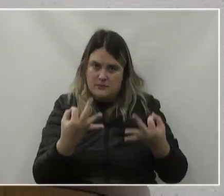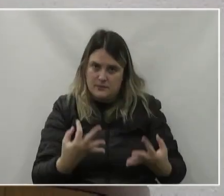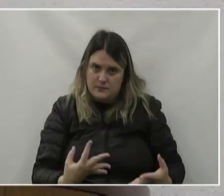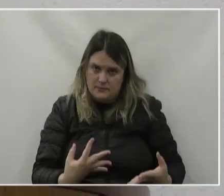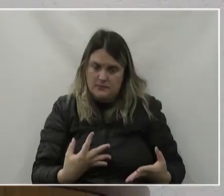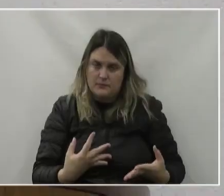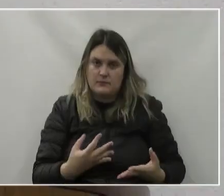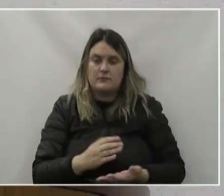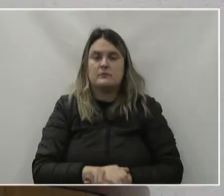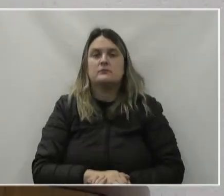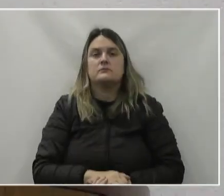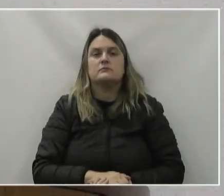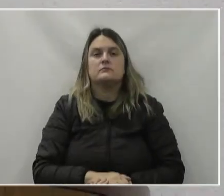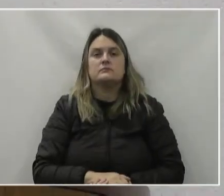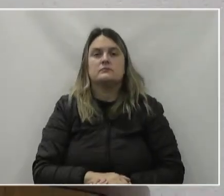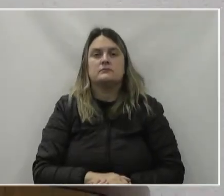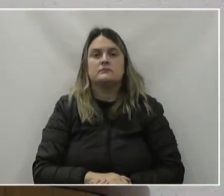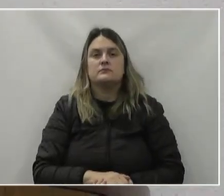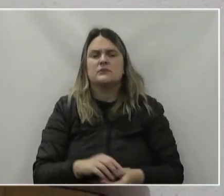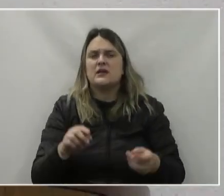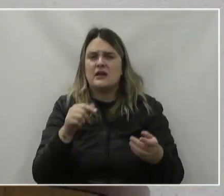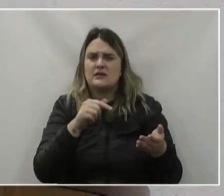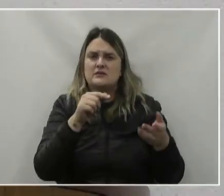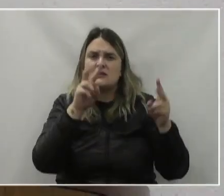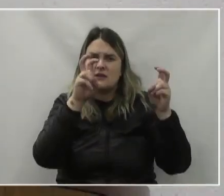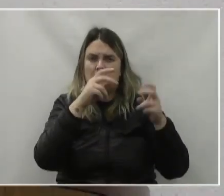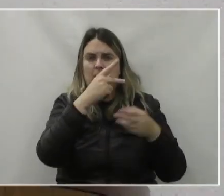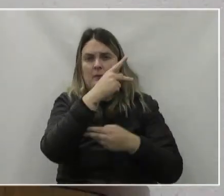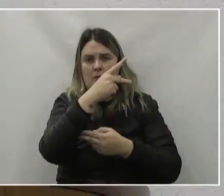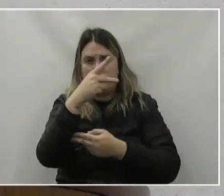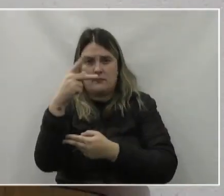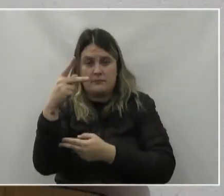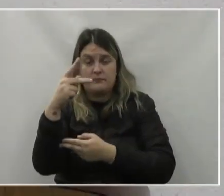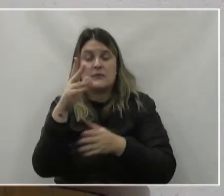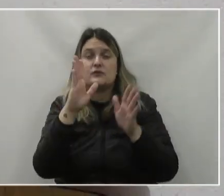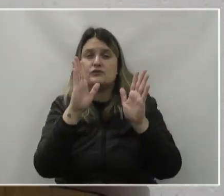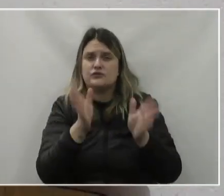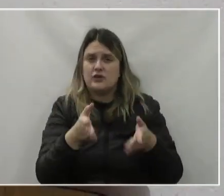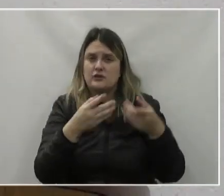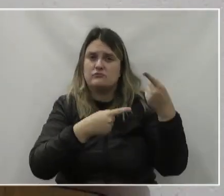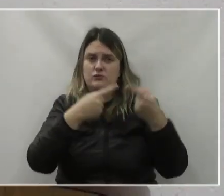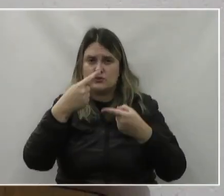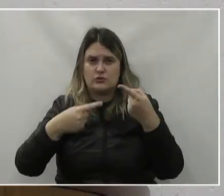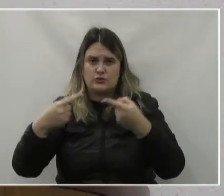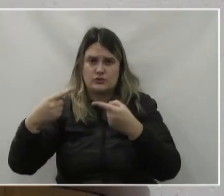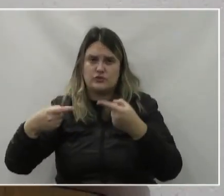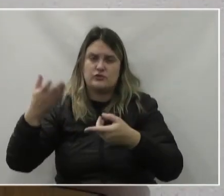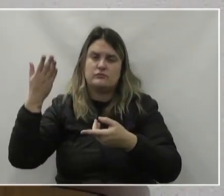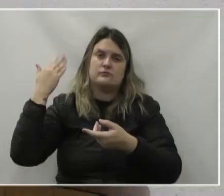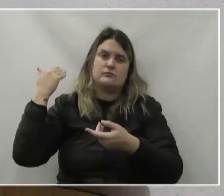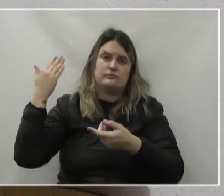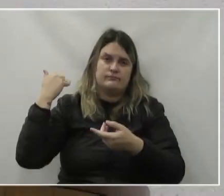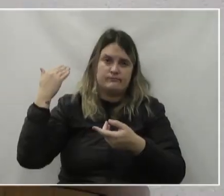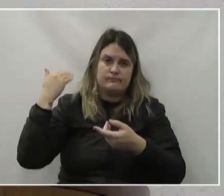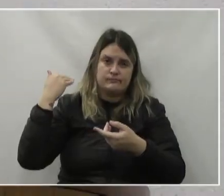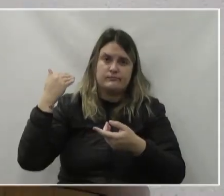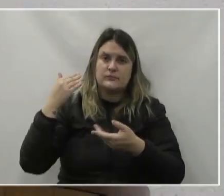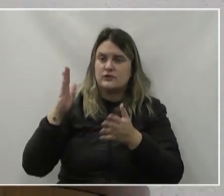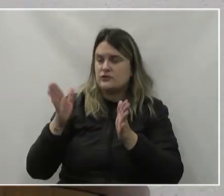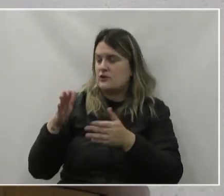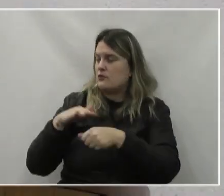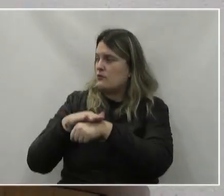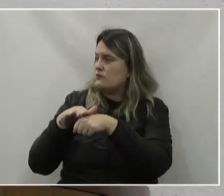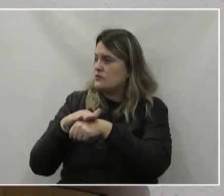o que a gente teria para colocar sobre a PPP, né? Nós já discutimos isso amplamente com os